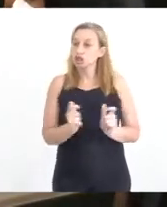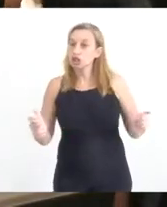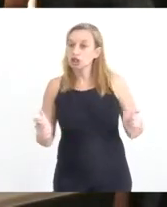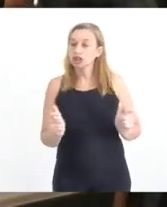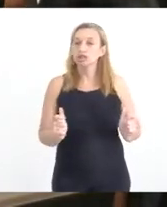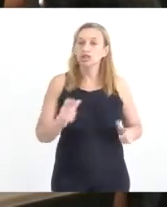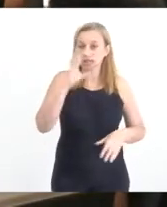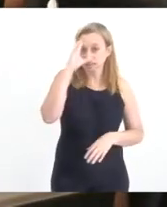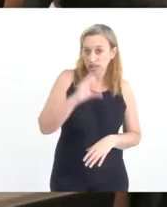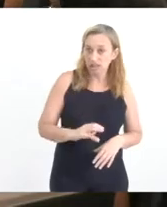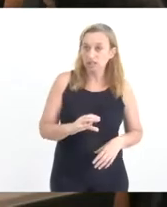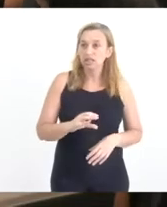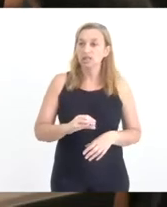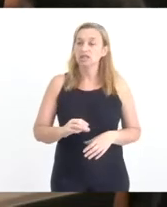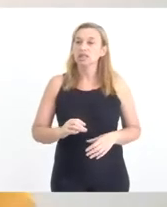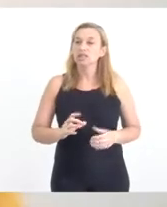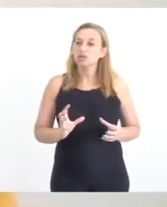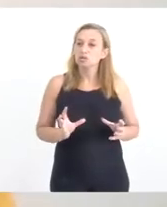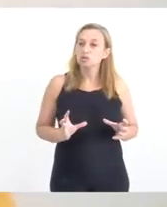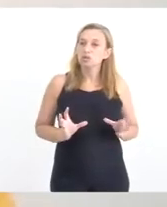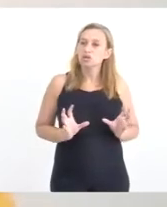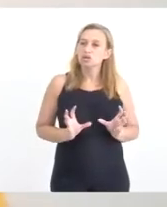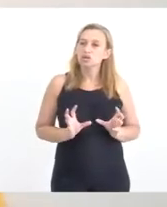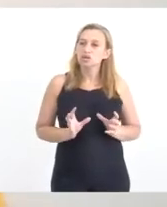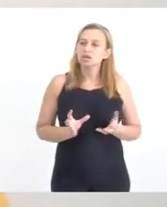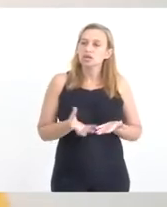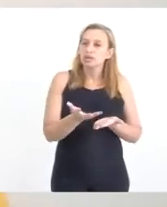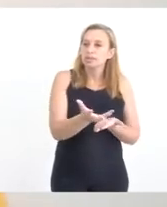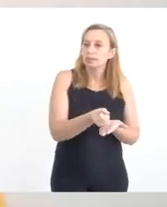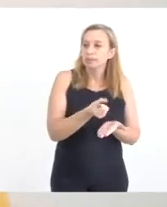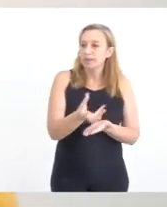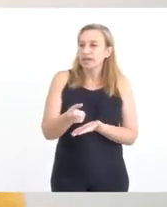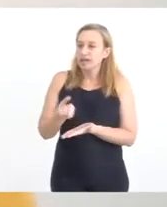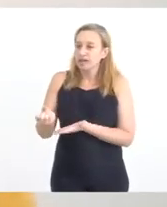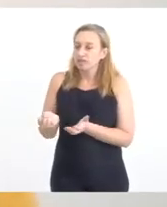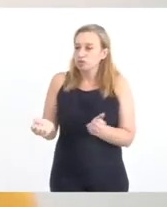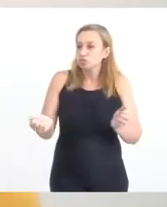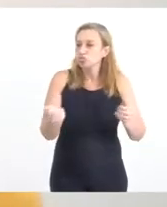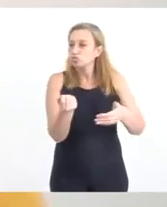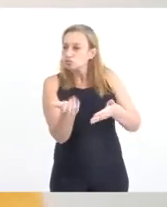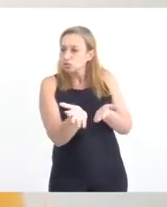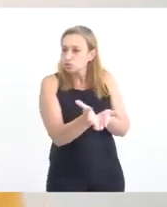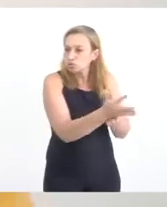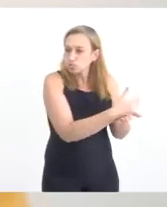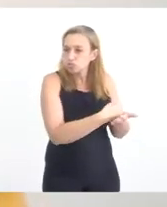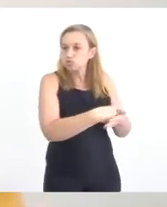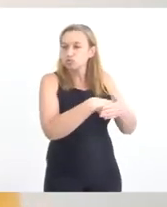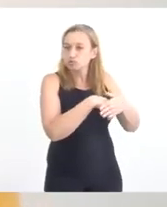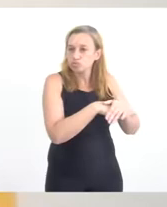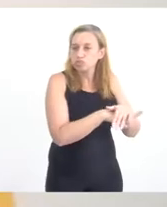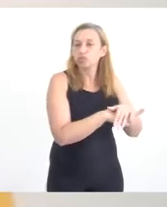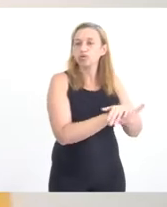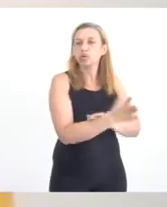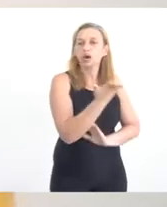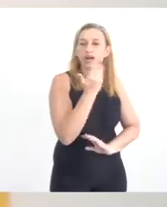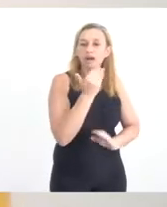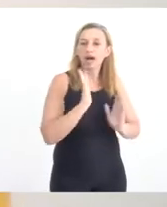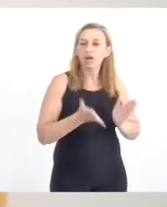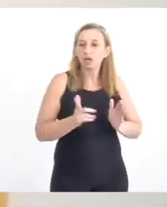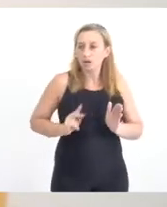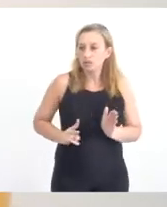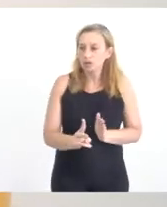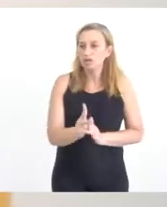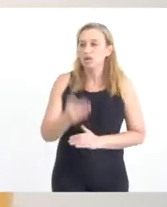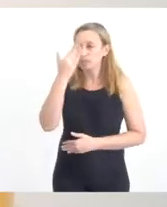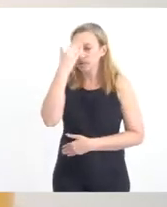da ação da cidadania é angariava alimentos agora é uma ação permanente fico muito obrigada